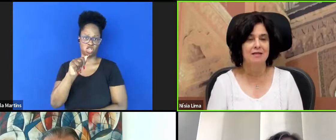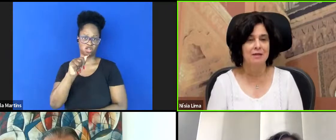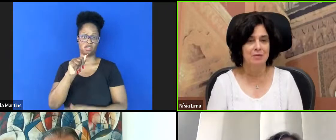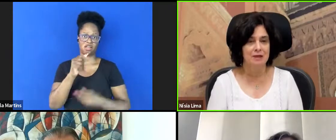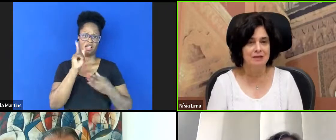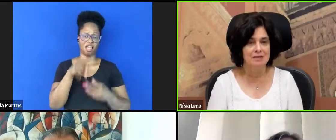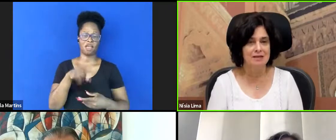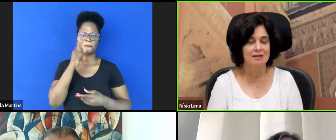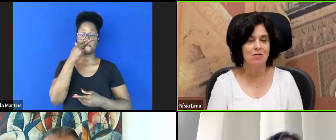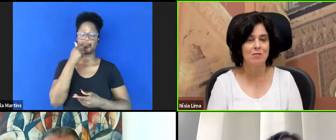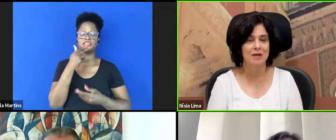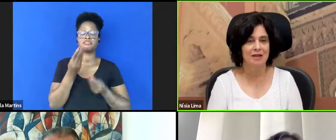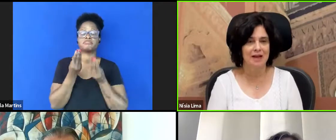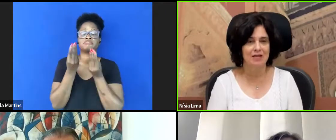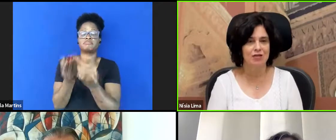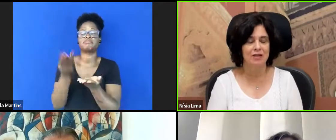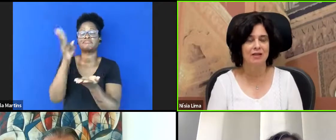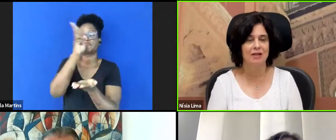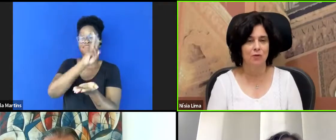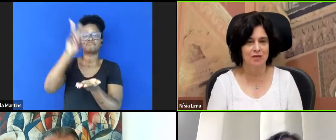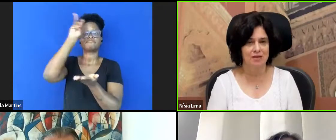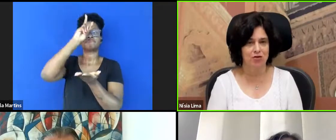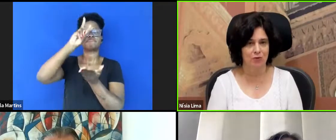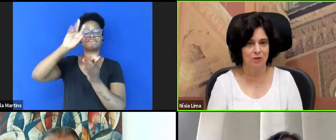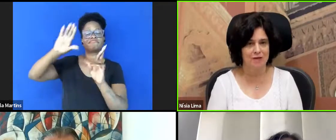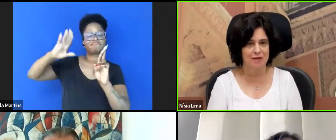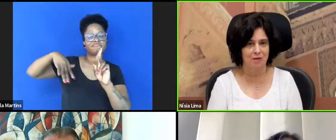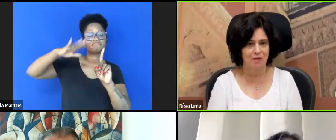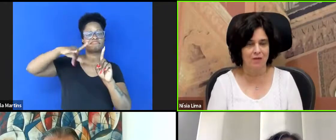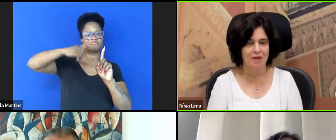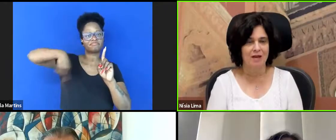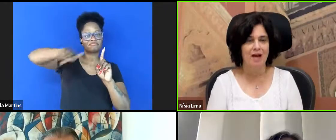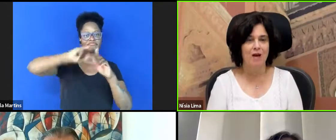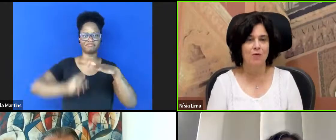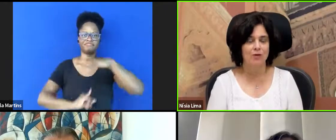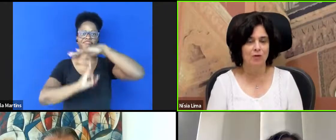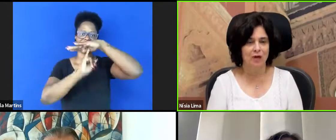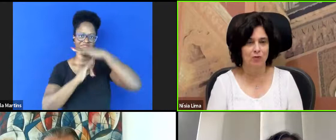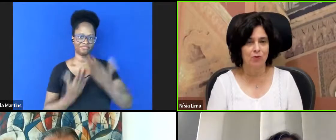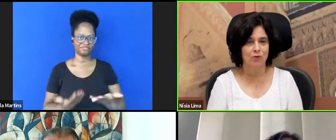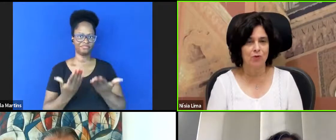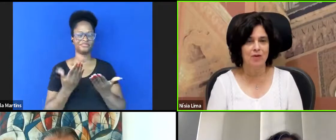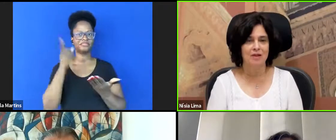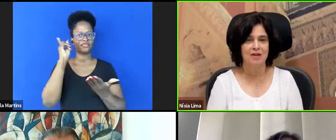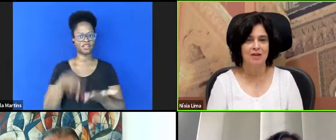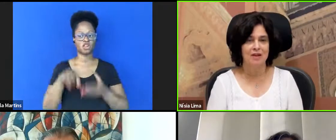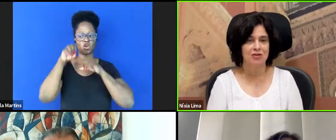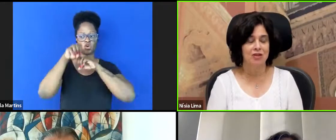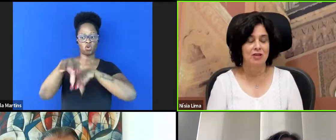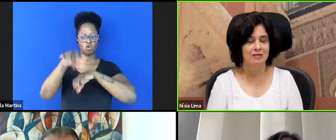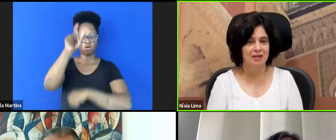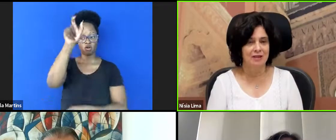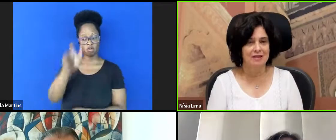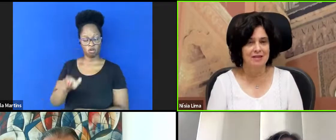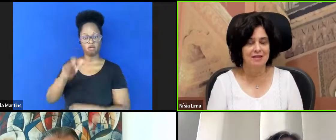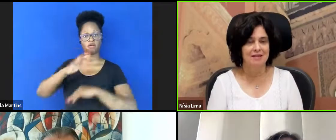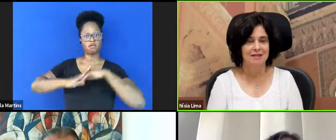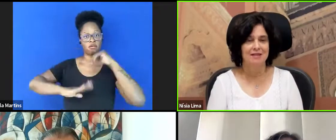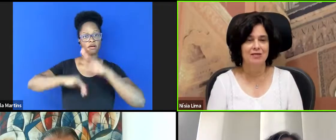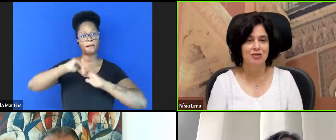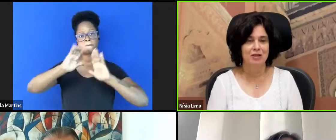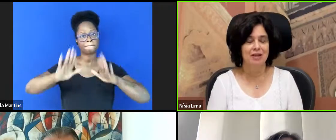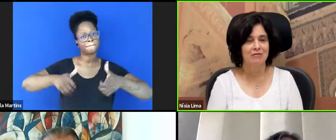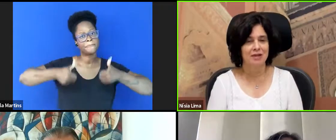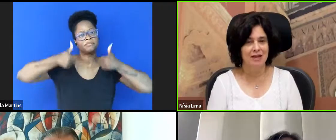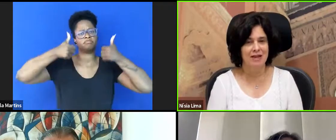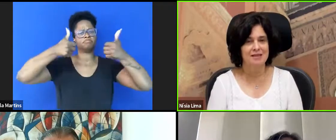singela lembrança, homenagem da nossa instituição a um educador de grandeza